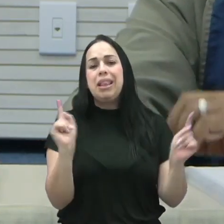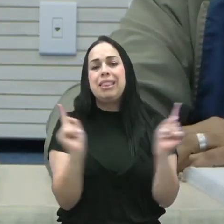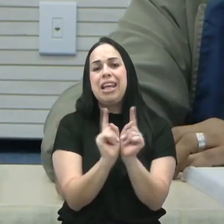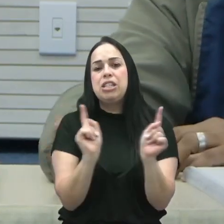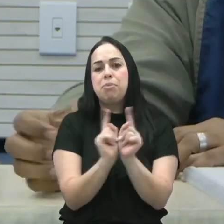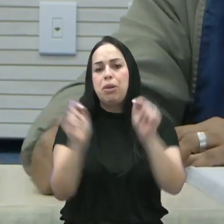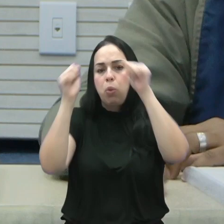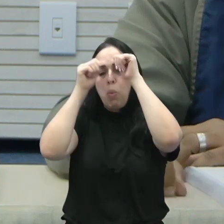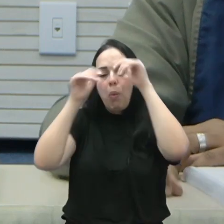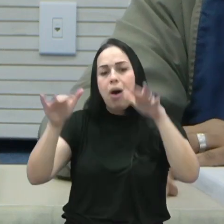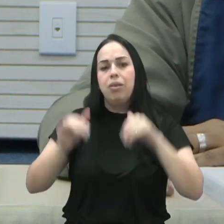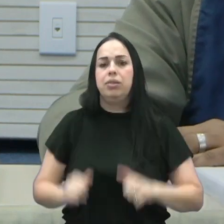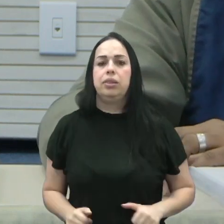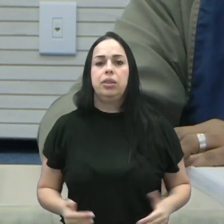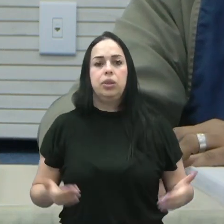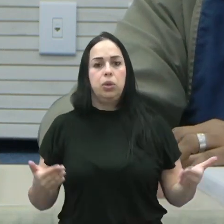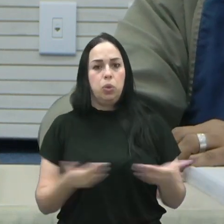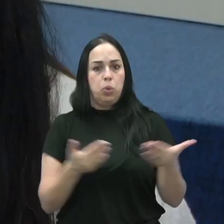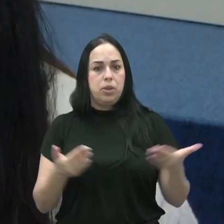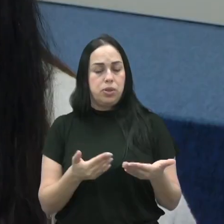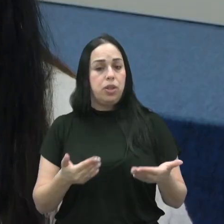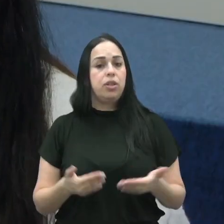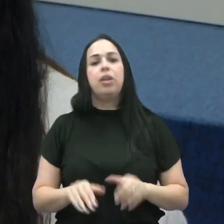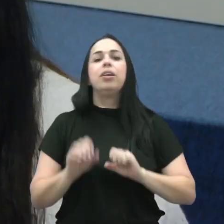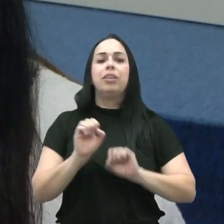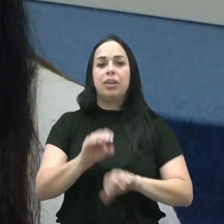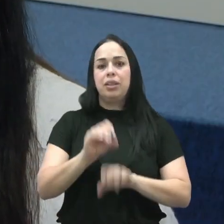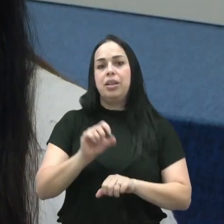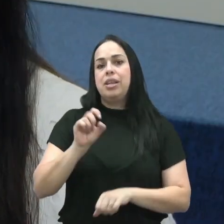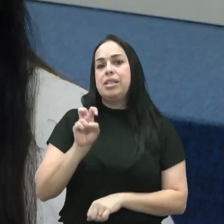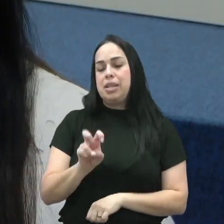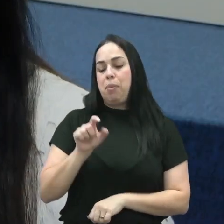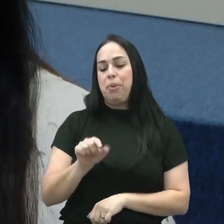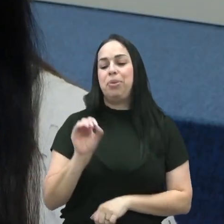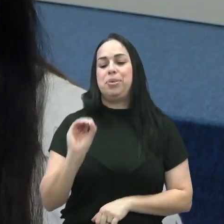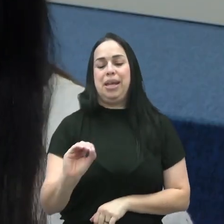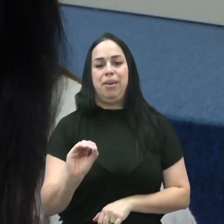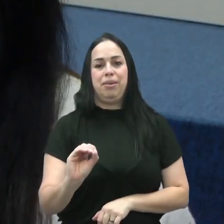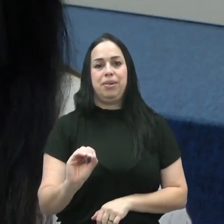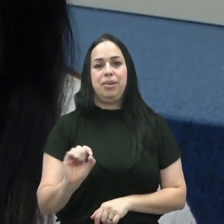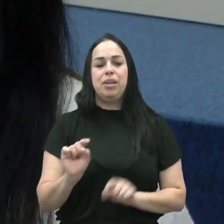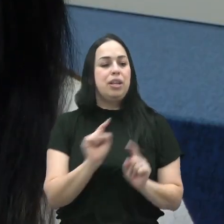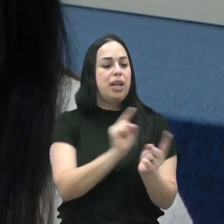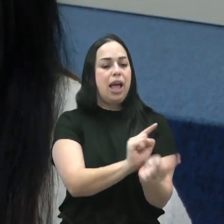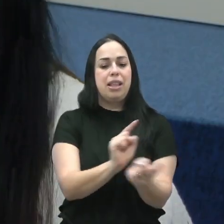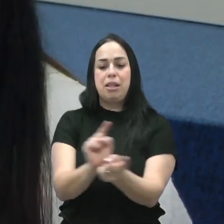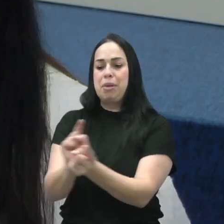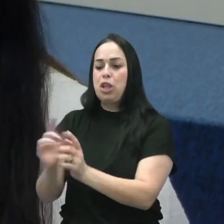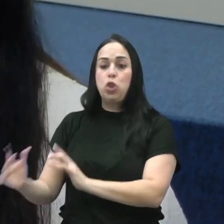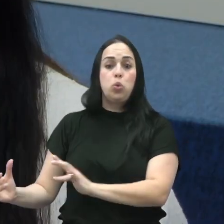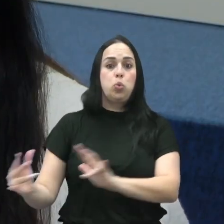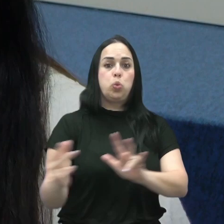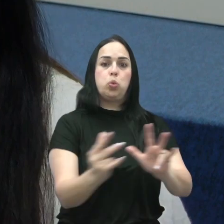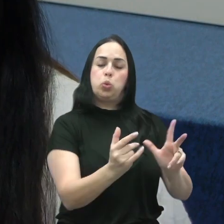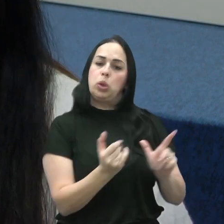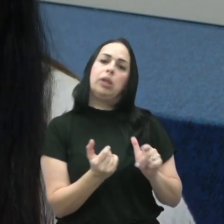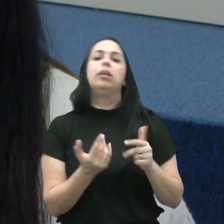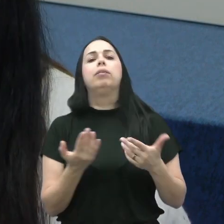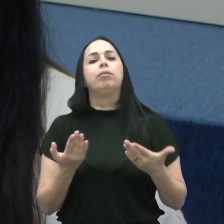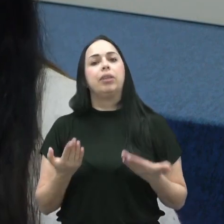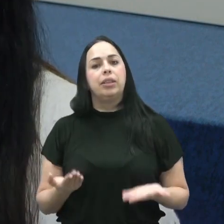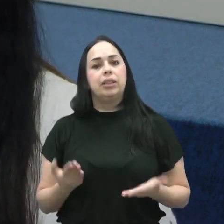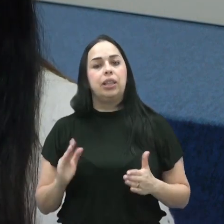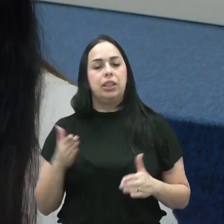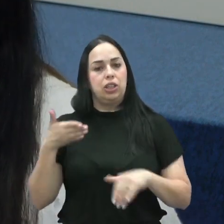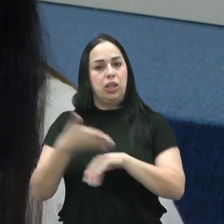o atendimento a alunos com autismo. Hoje a gente está aí, com a Educação 5.0, que vem atender a criança de uma forma integral.